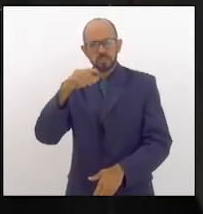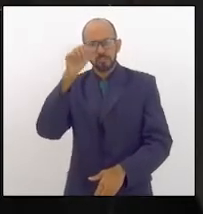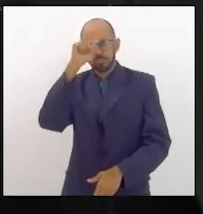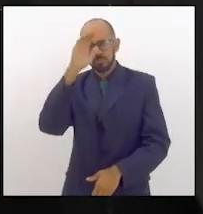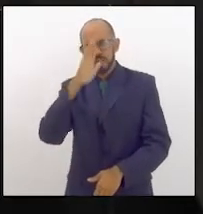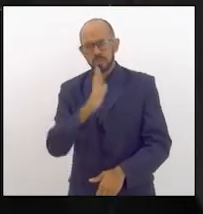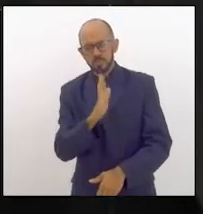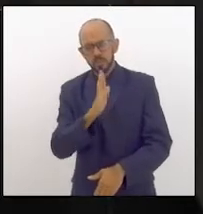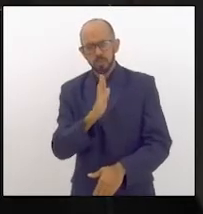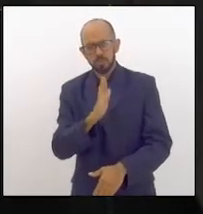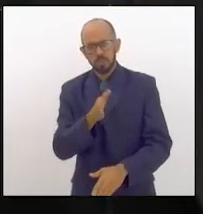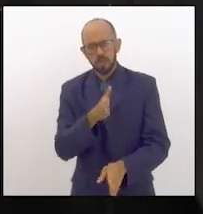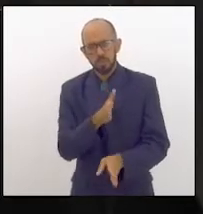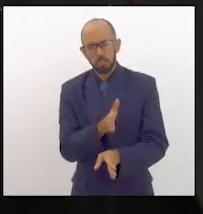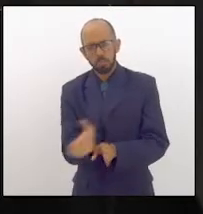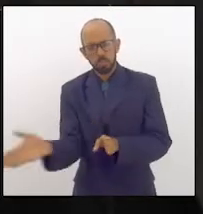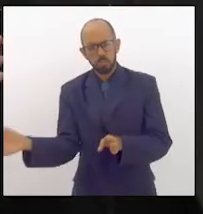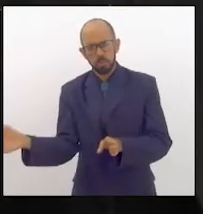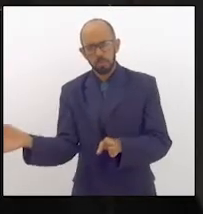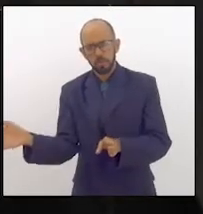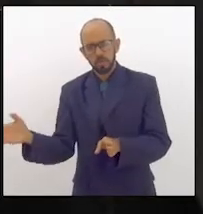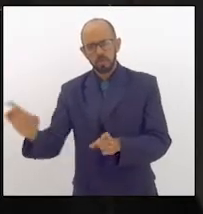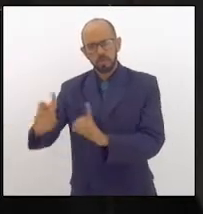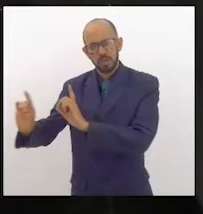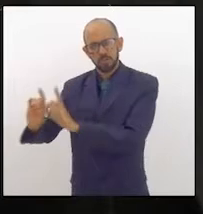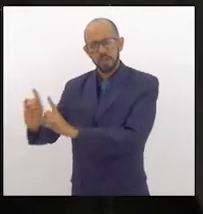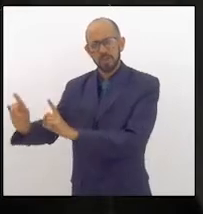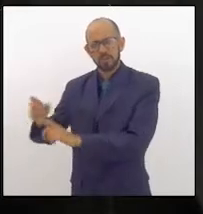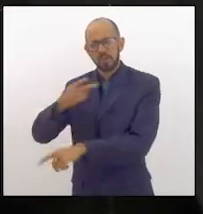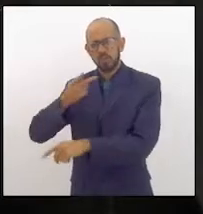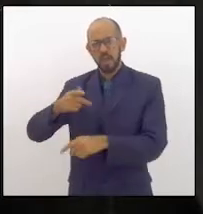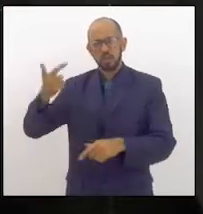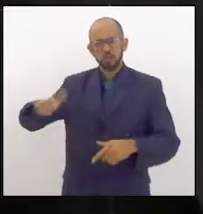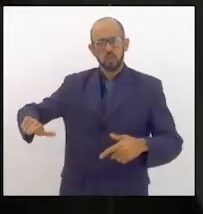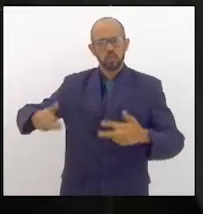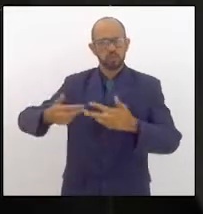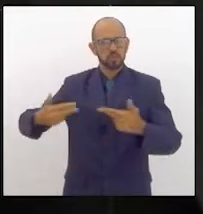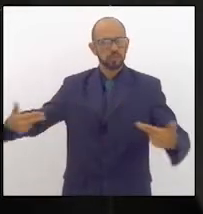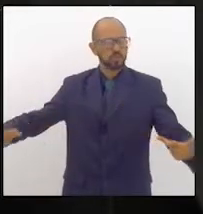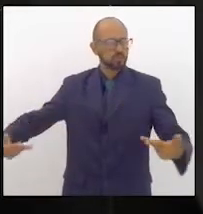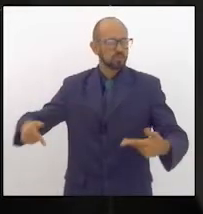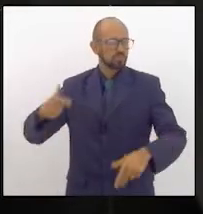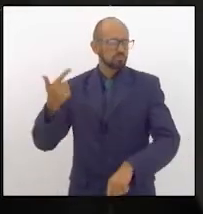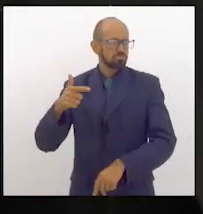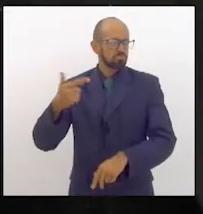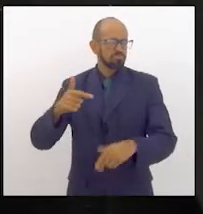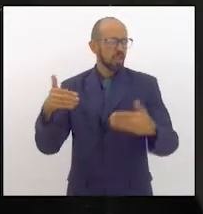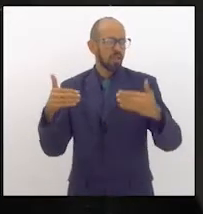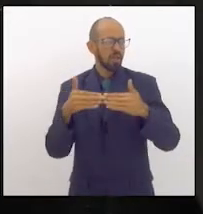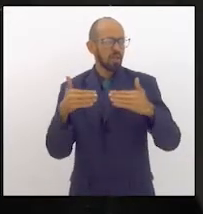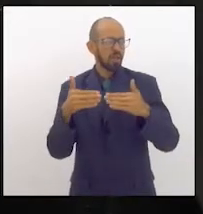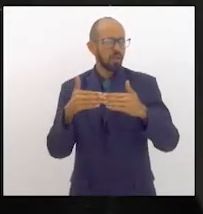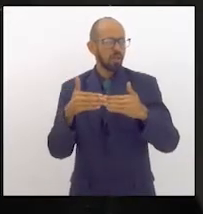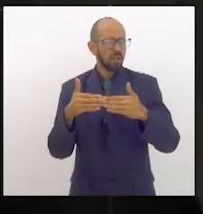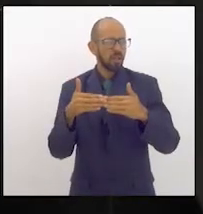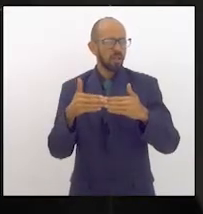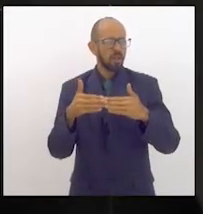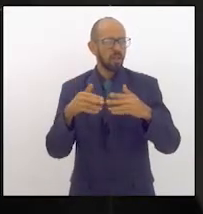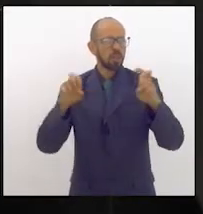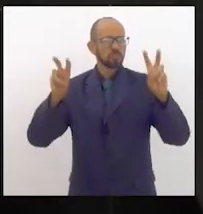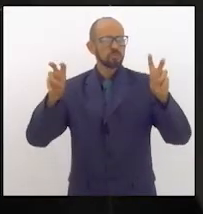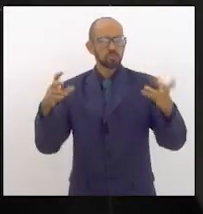para sair do DB o e tratar de questões completamente alheias a matéria inclusive